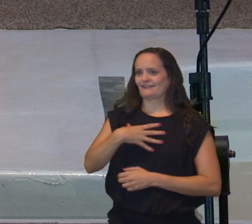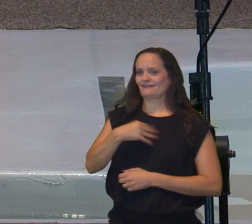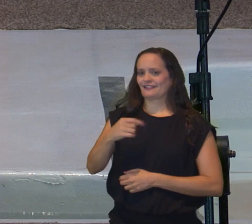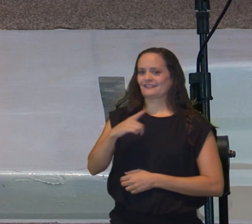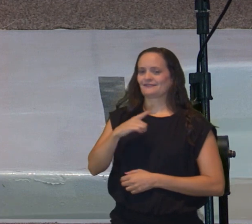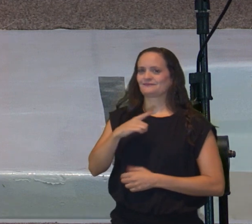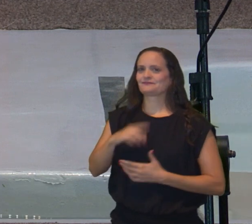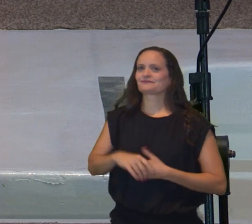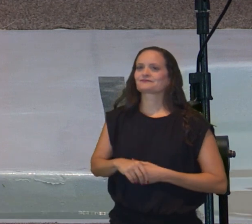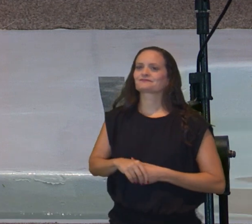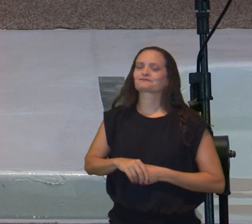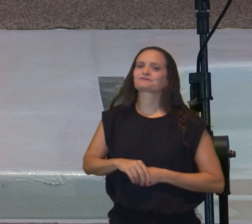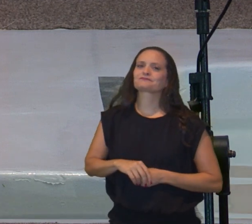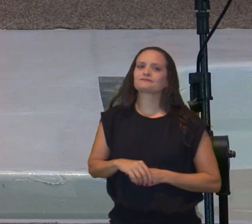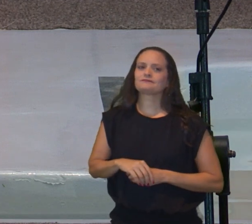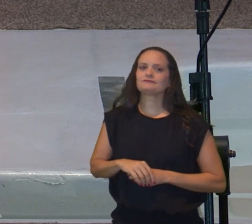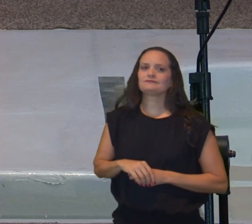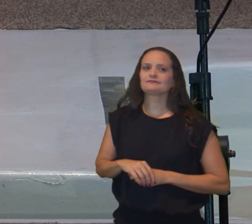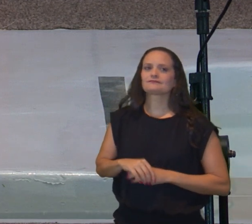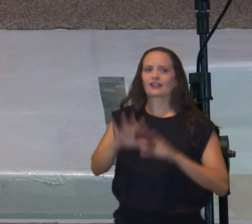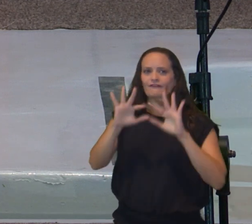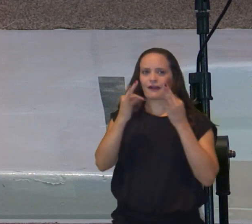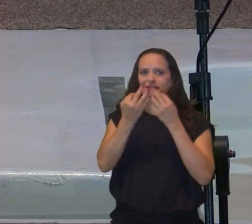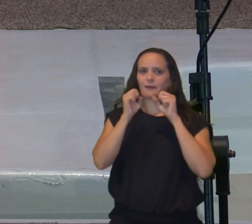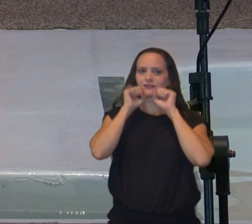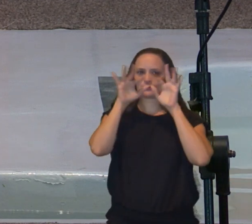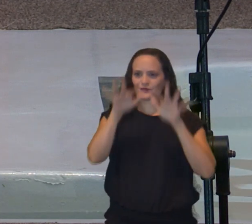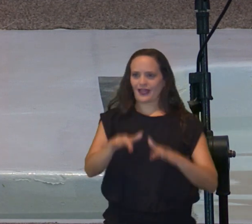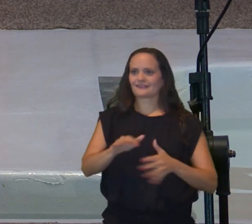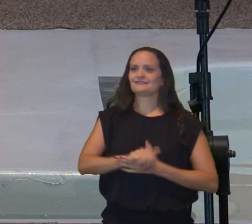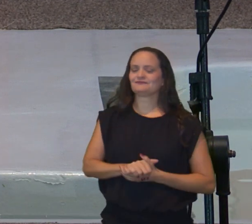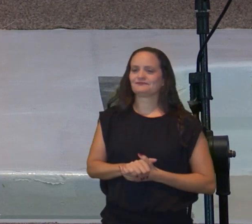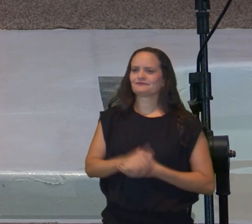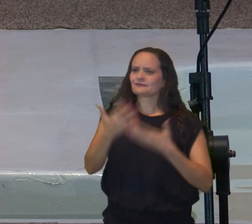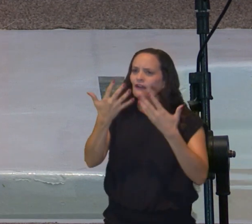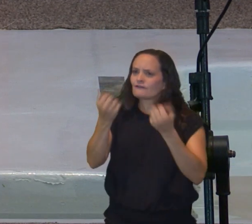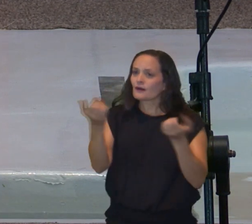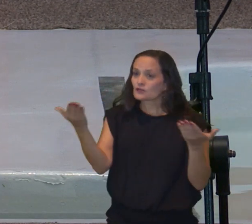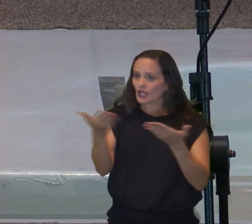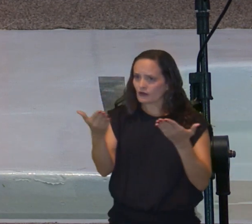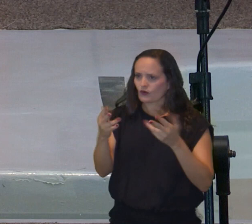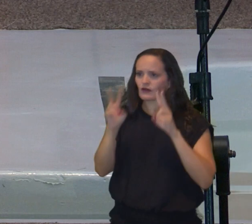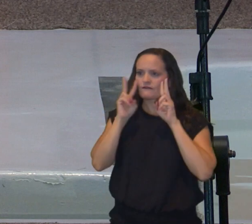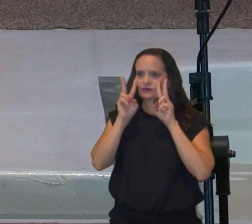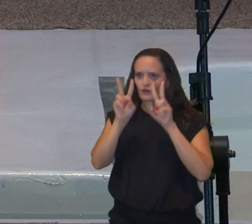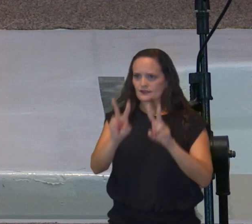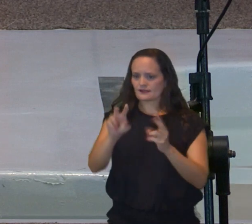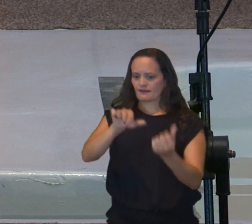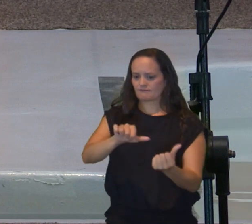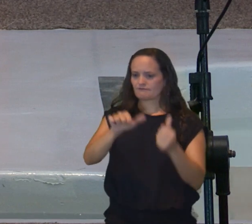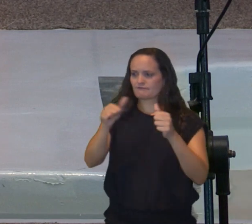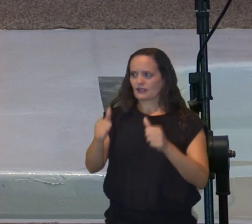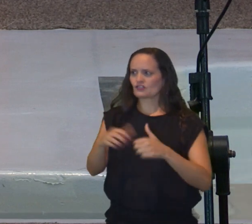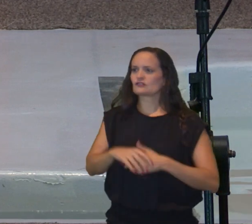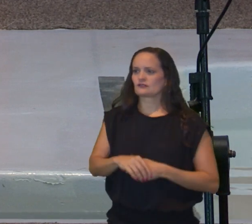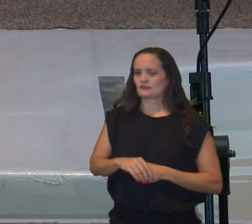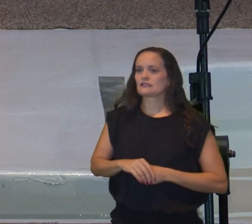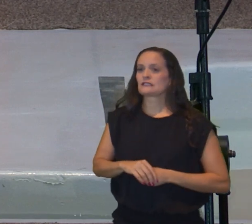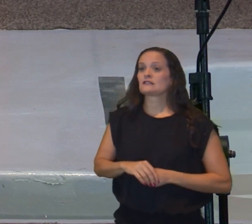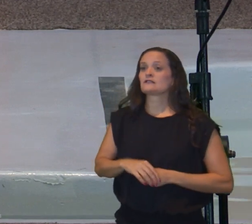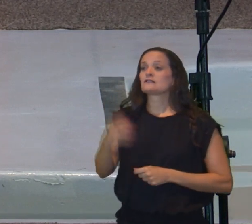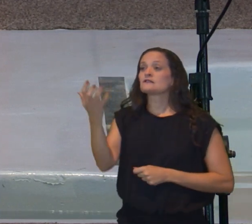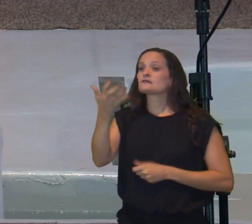Hélio, que trouxe a palavra nesta manhã. Uma família abençoada. Vamos, irmãos, então proceder neste momento. Eu gostaria de pedir